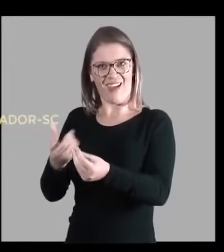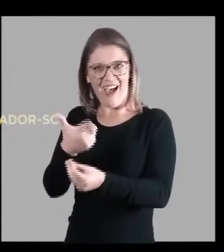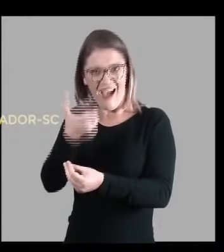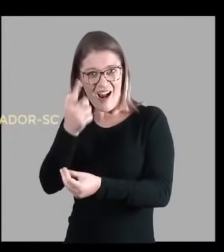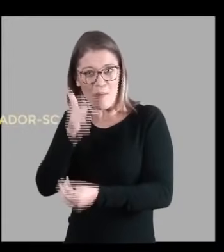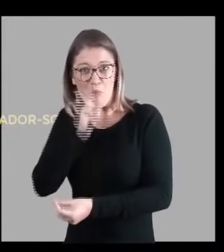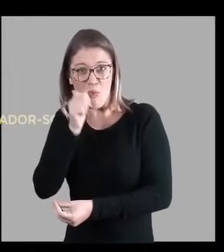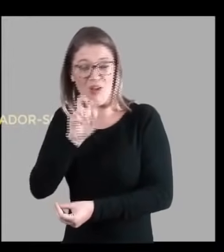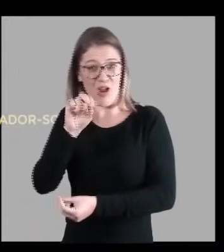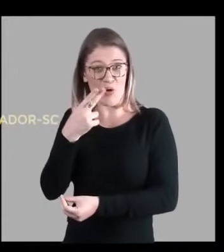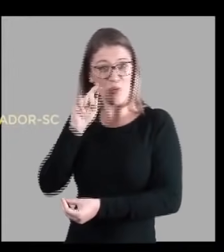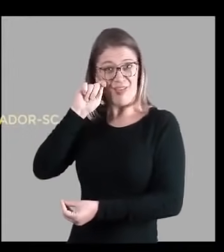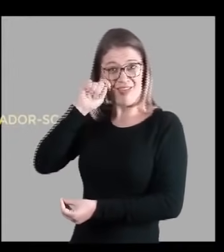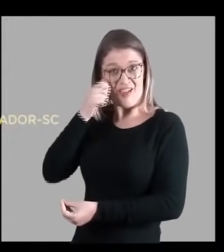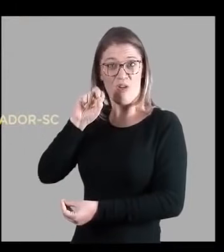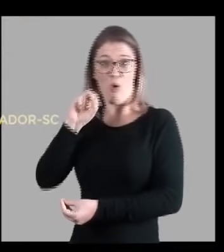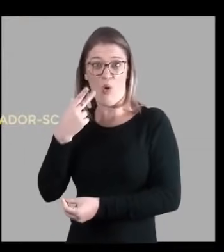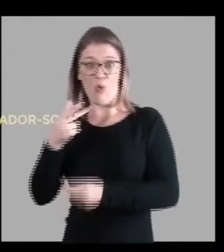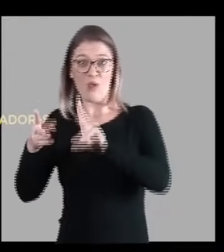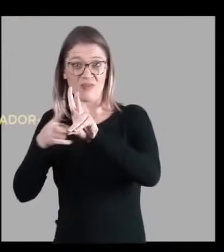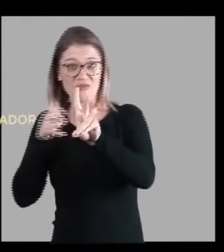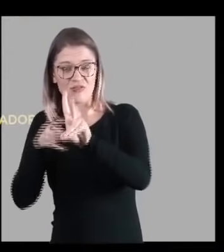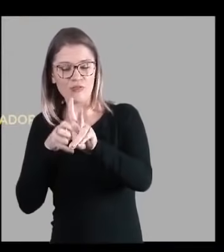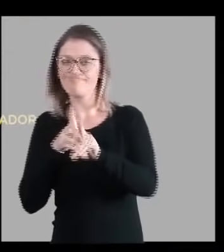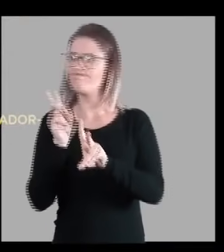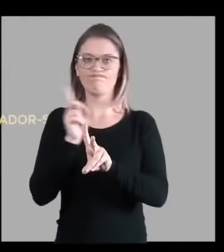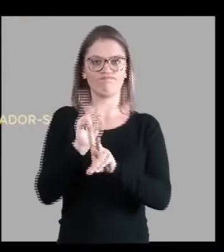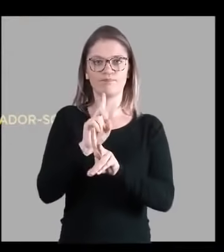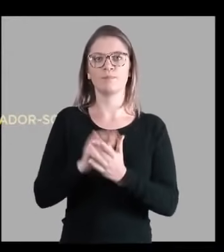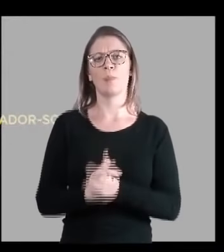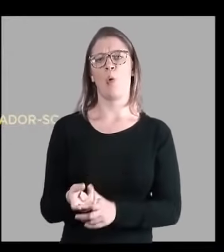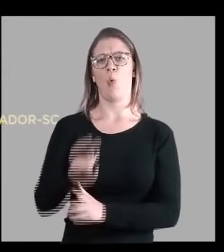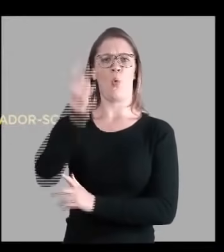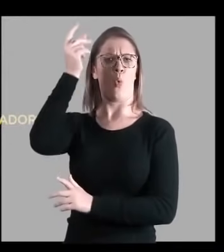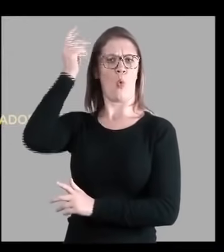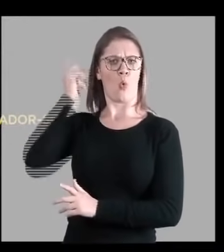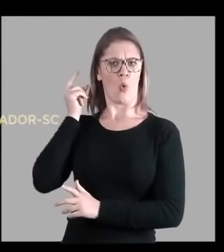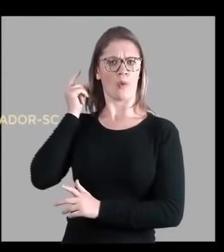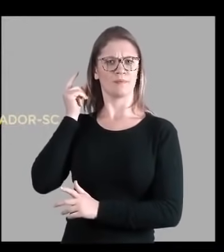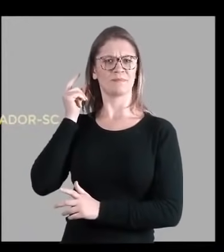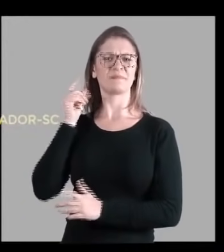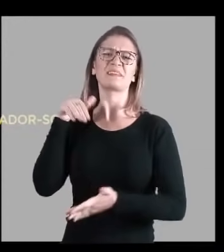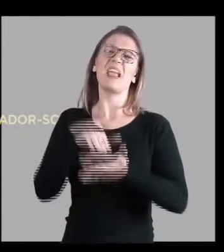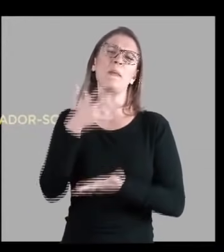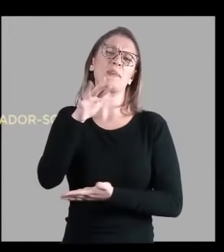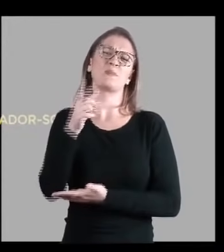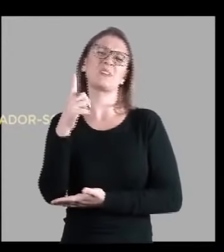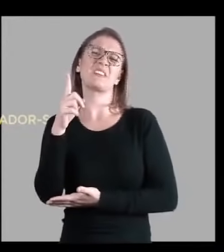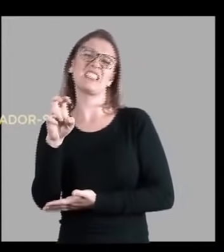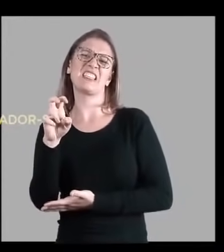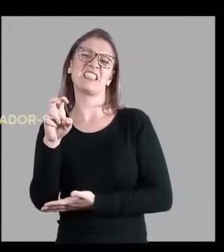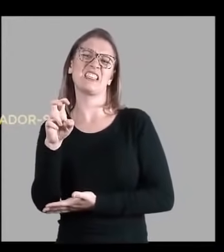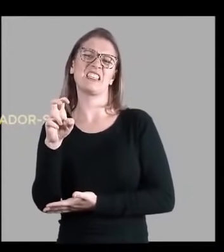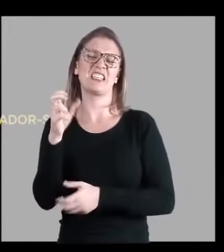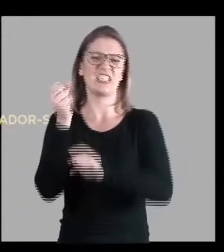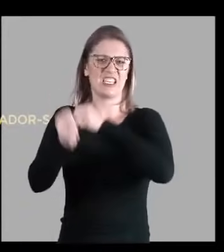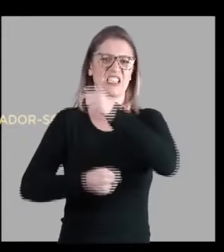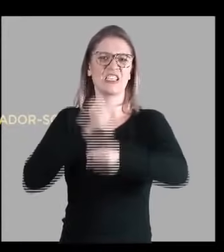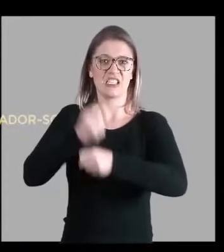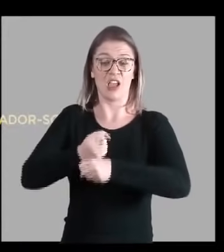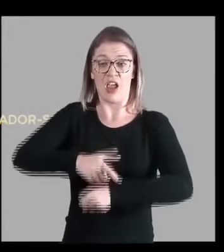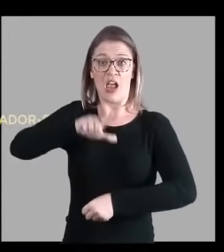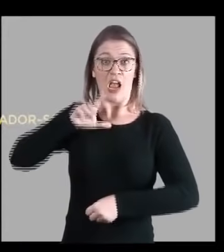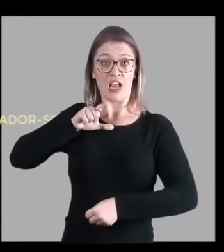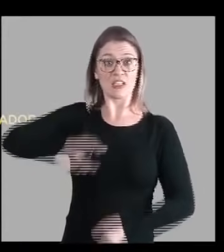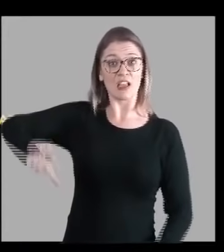claro, pessoal, homens, meninas, homens brancos, têm direito a ter arma. Porque ele não vai colocar arma na mulher, na mão da mulher e nem na mão do negro, nem na mão